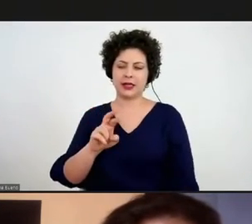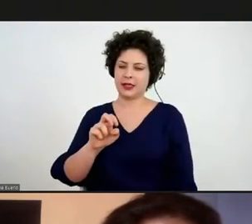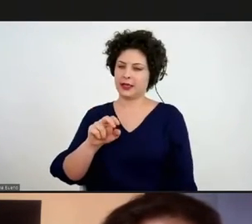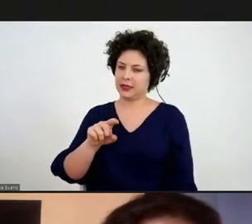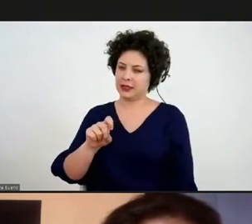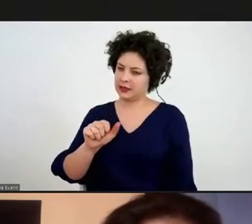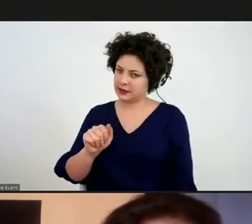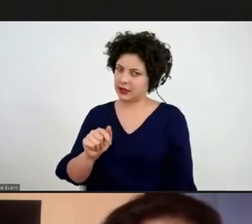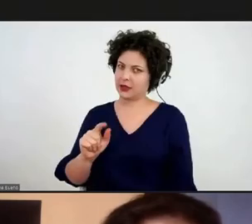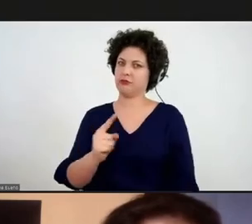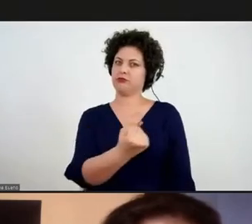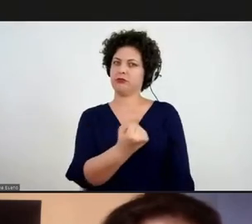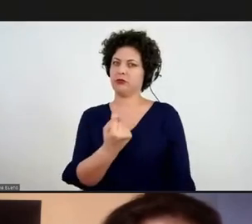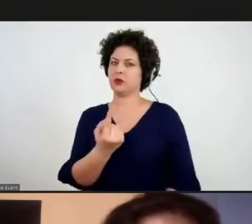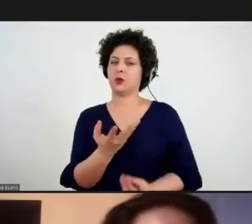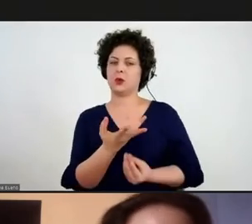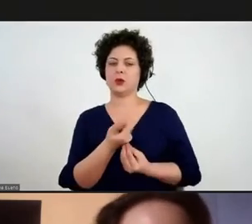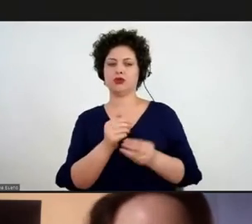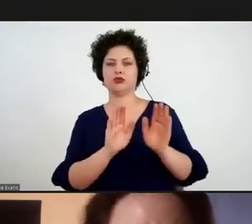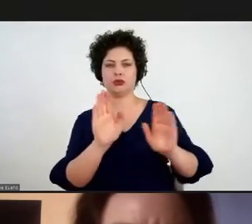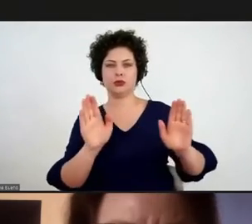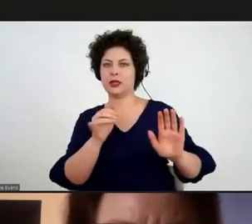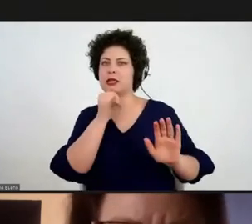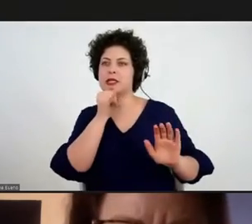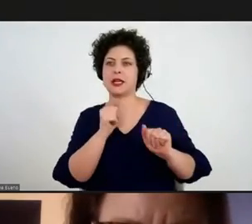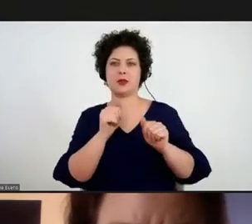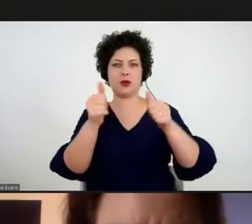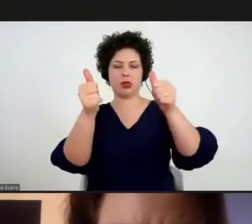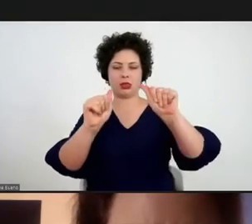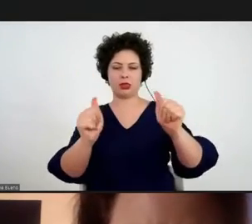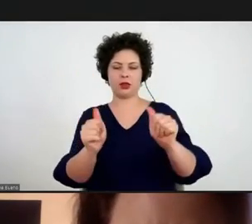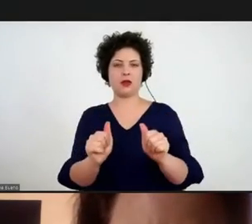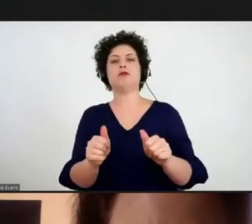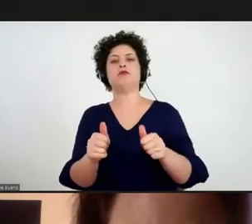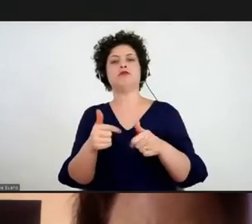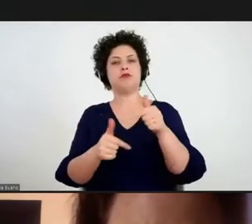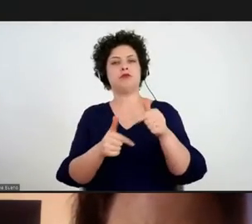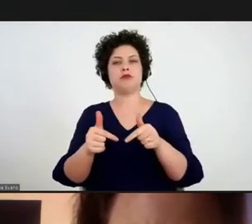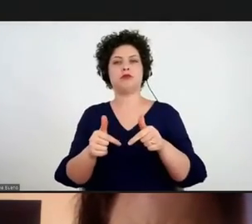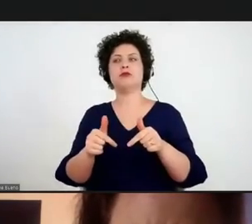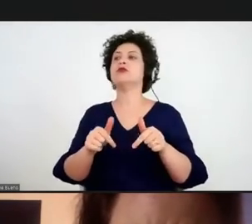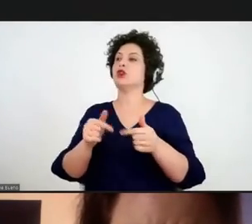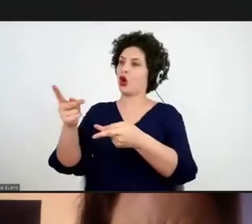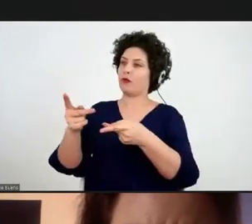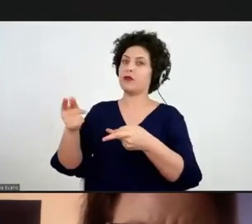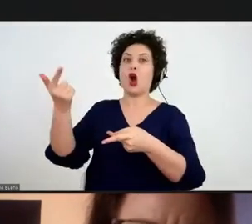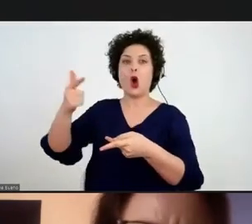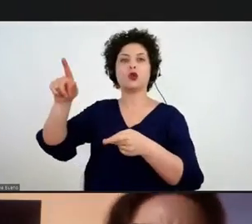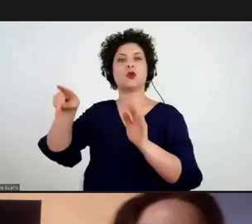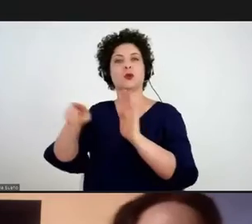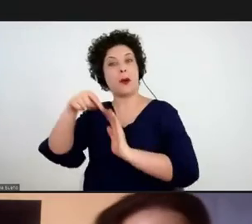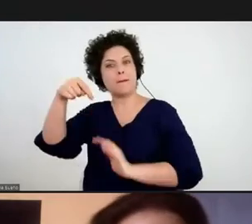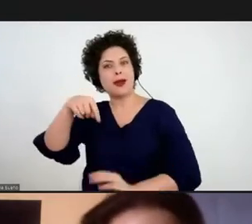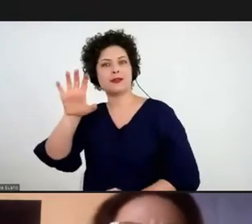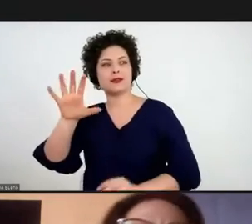artista expositor que trabalhasse com escultura, ela trazia um outro de escultura daqui do estado, para